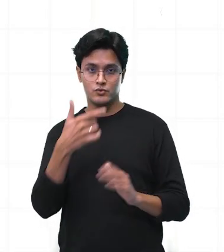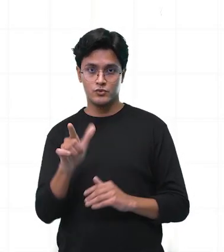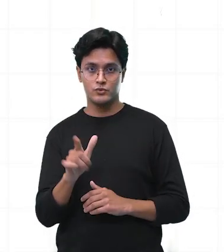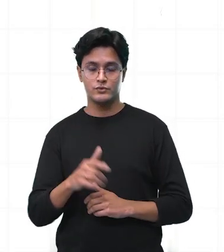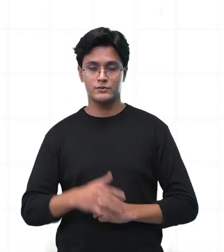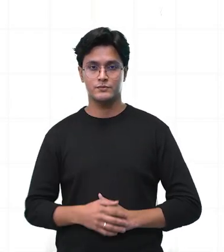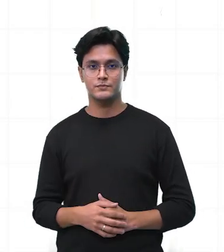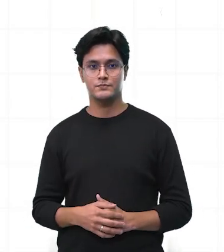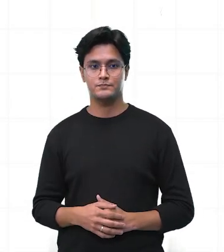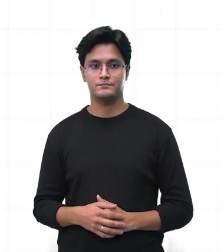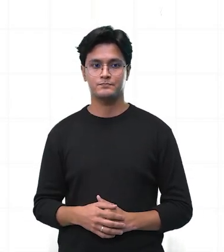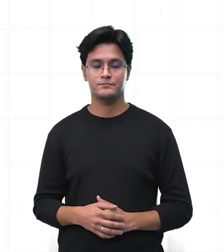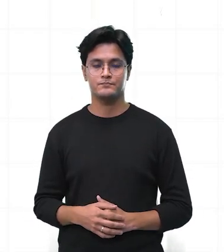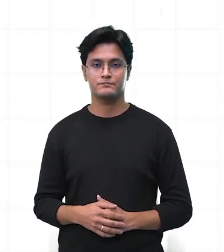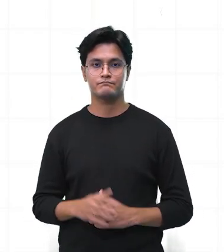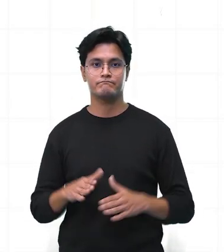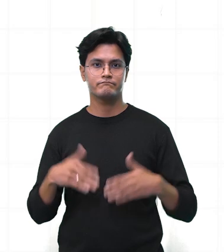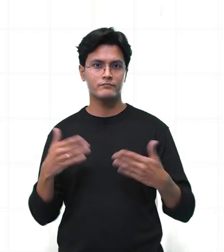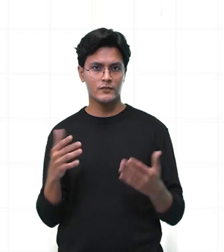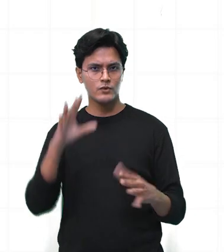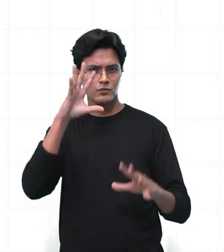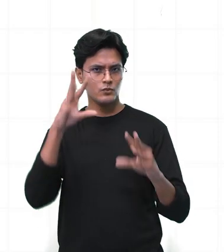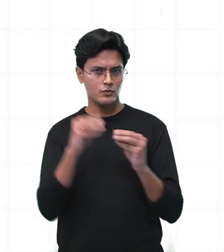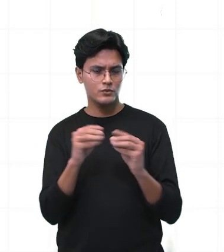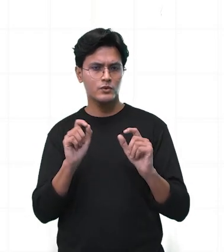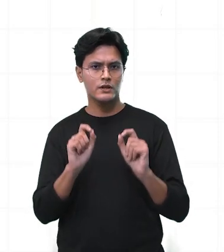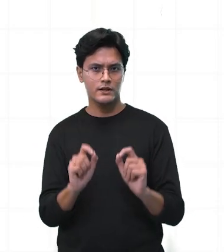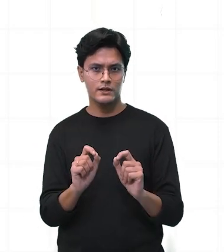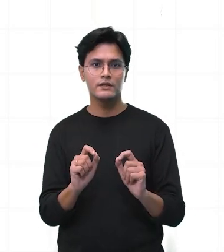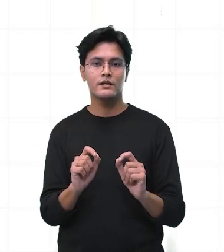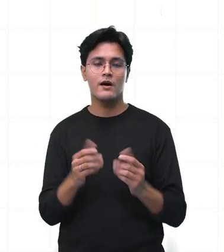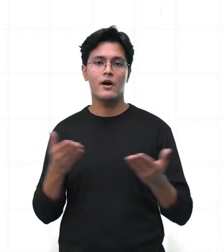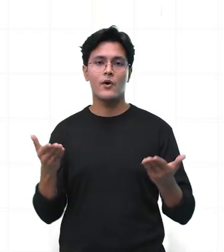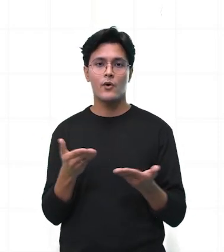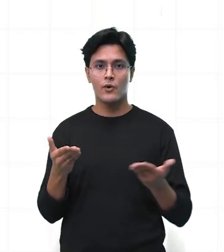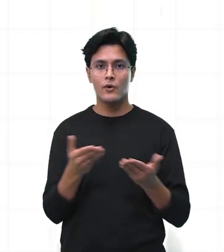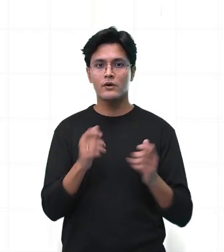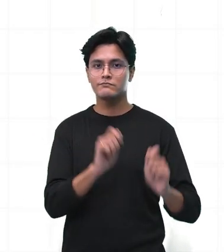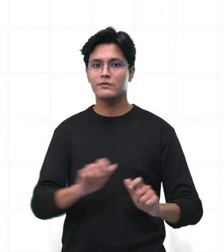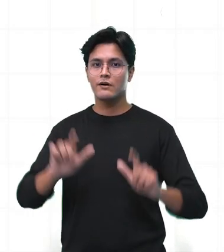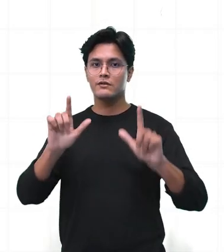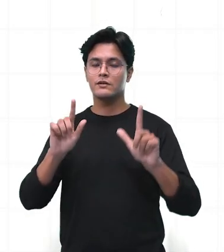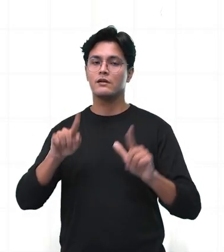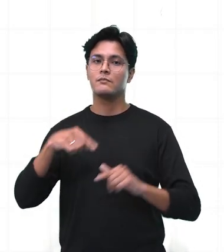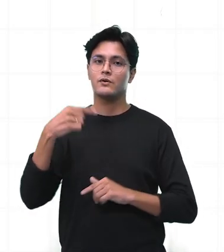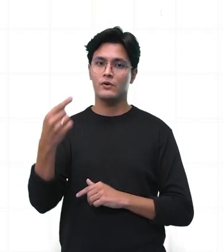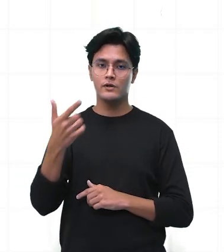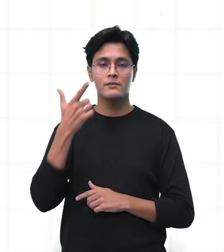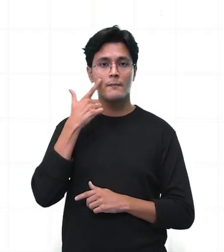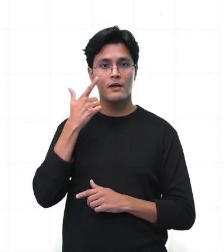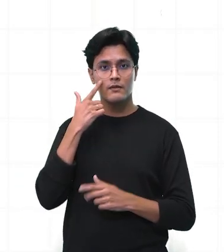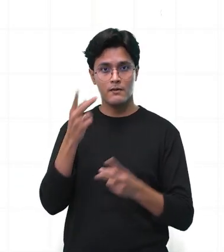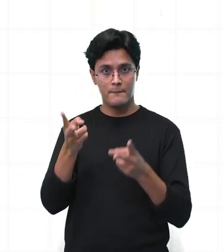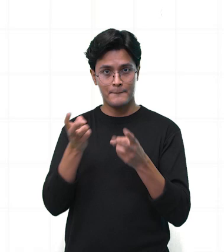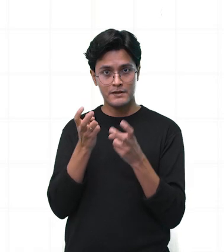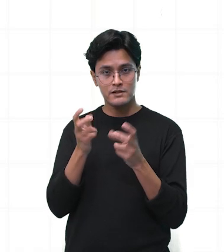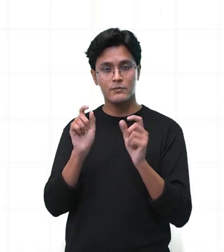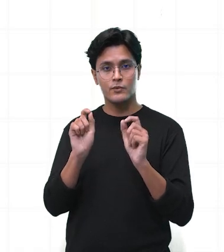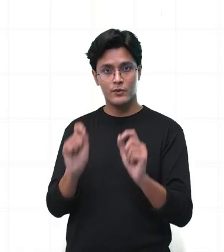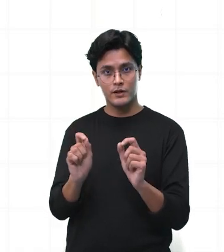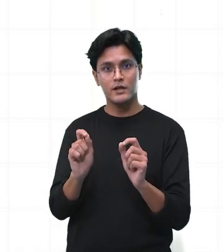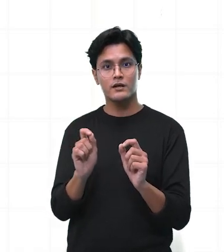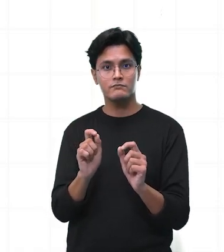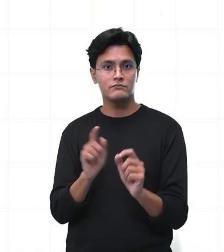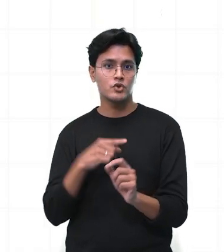feito essas considerações, vamos então aqui à nossa próxima cartela. Observem aqui então que nós vamos preencher